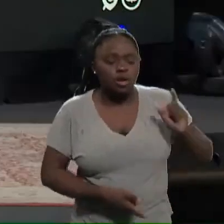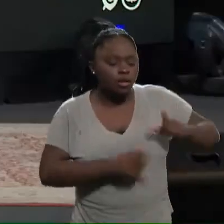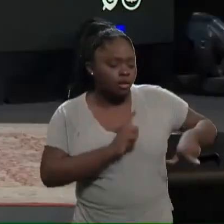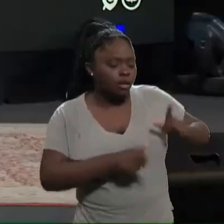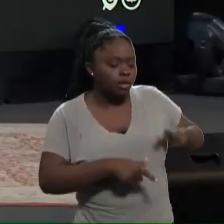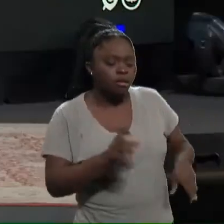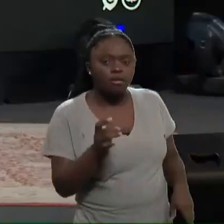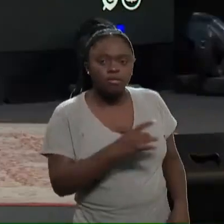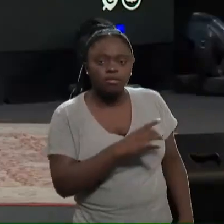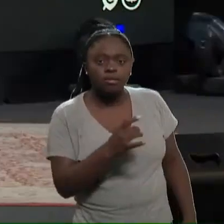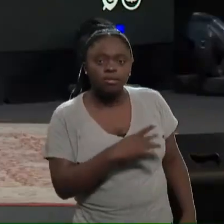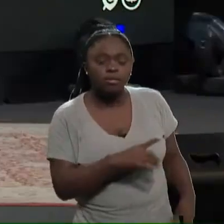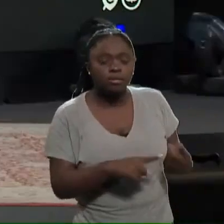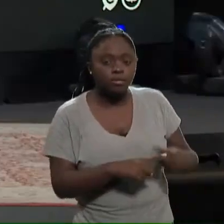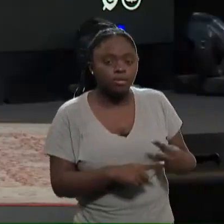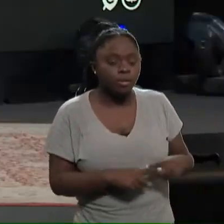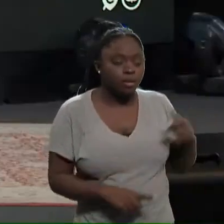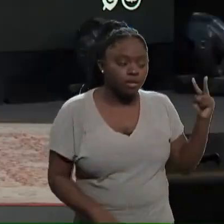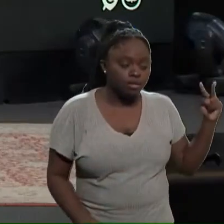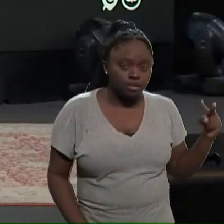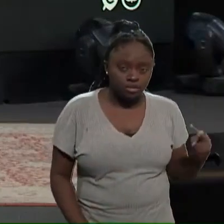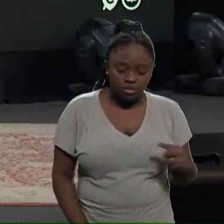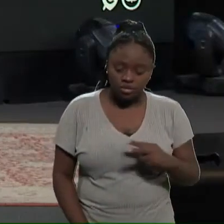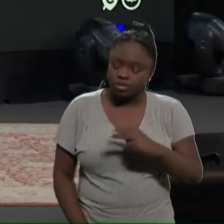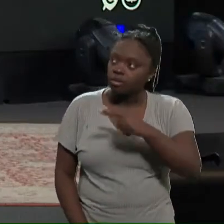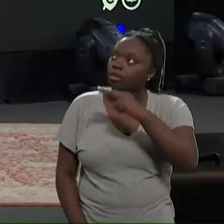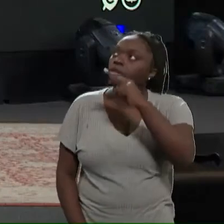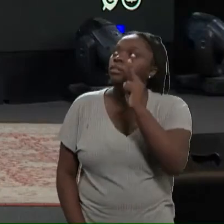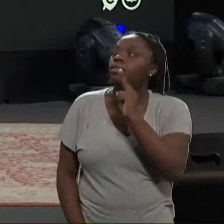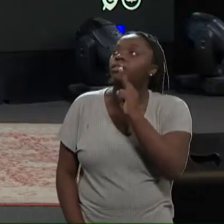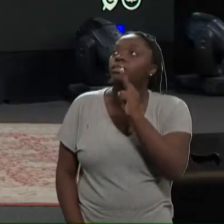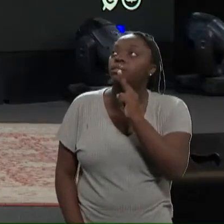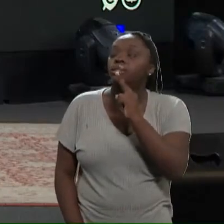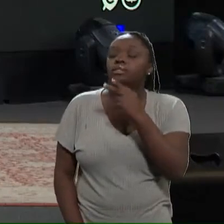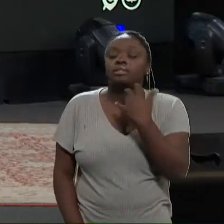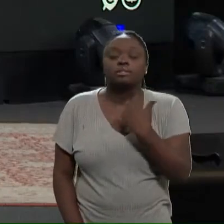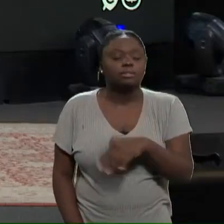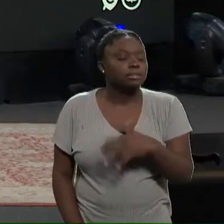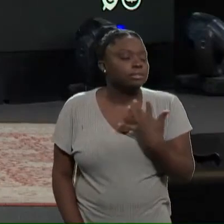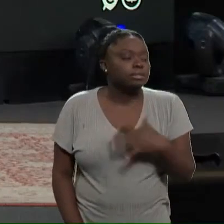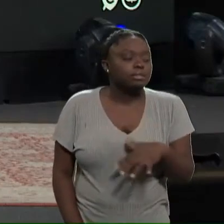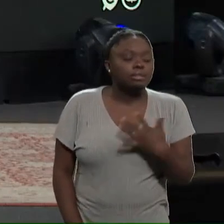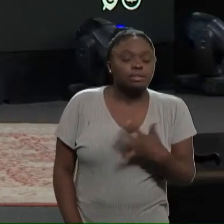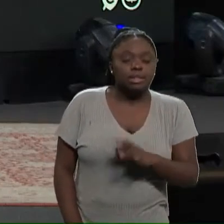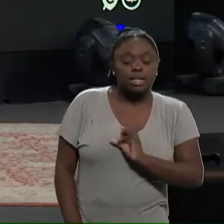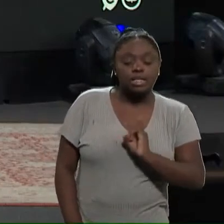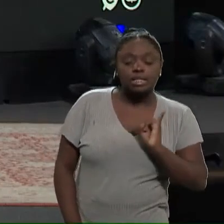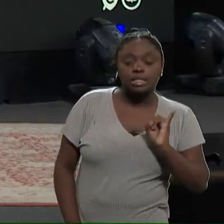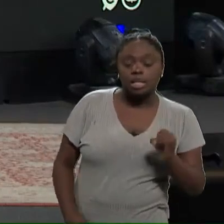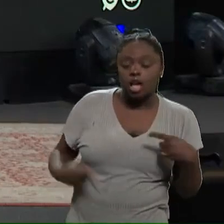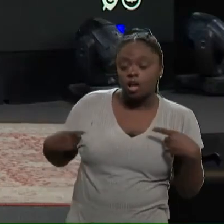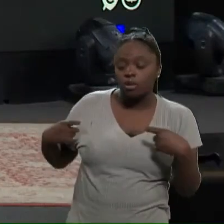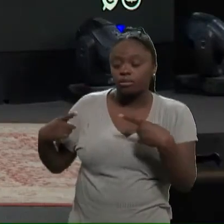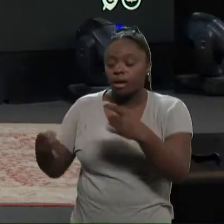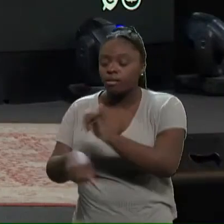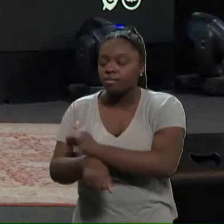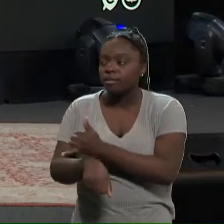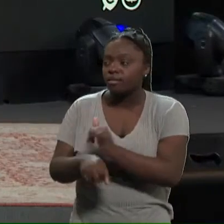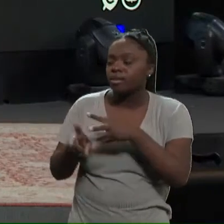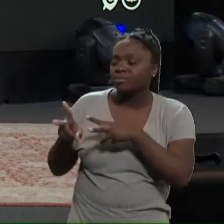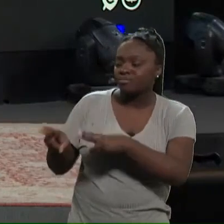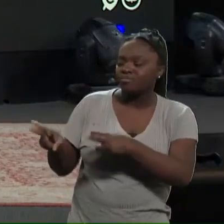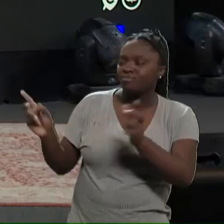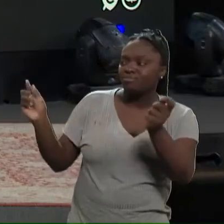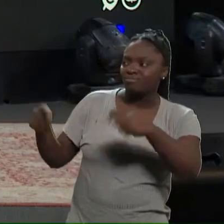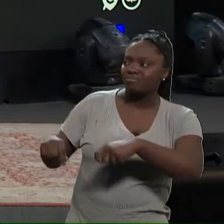com medo. Porque eles olham para aquele gigante, para Golias e falam, se a gente for no mata-mata, a gente tem a mesma estratégia, não vai